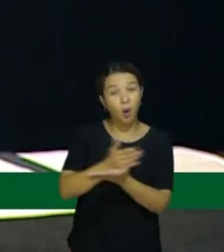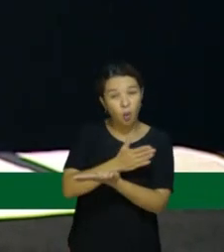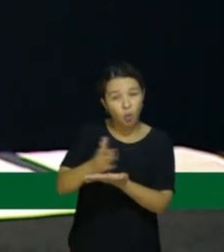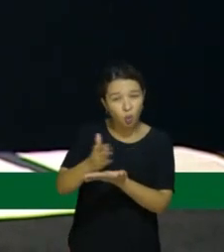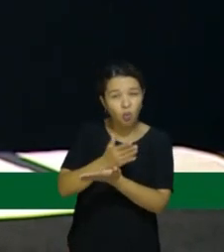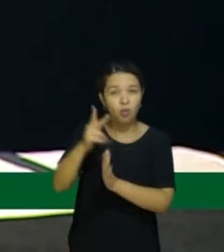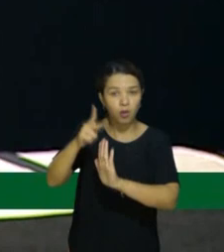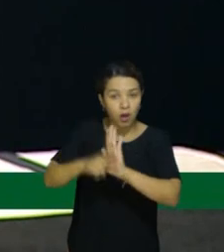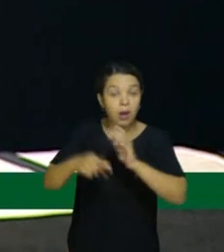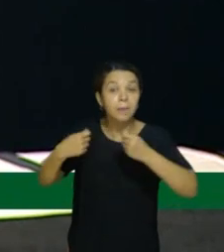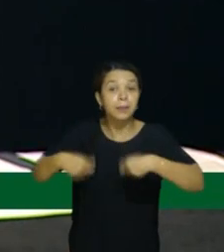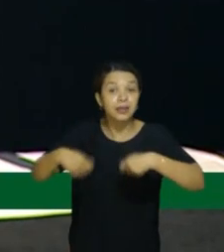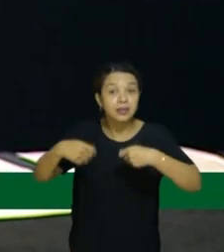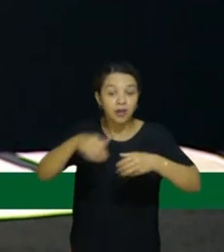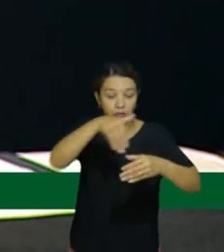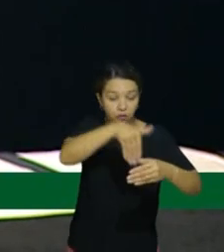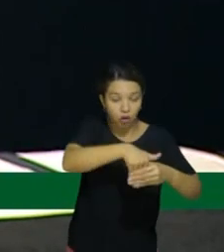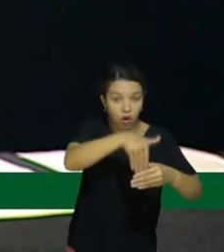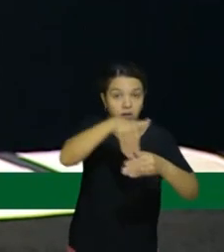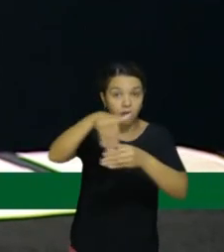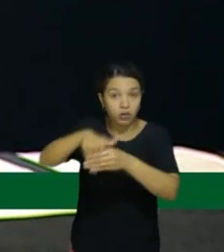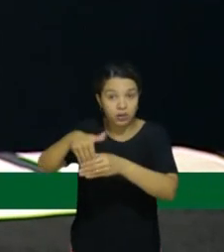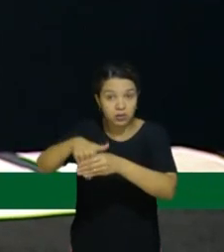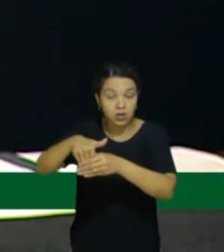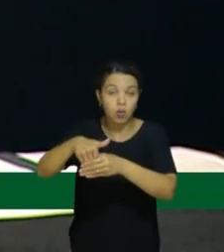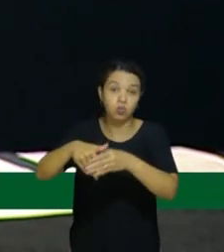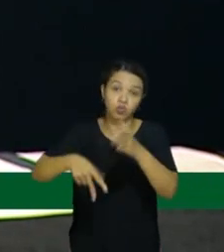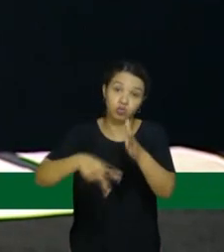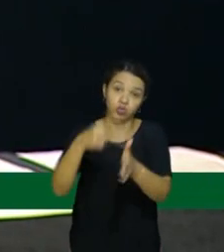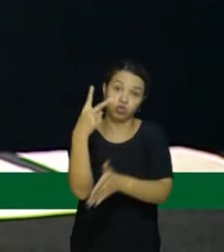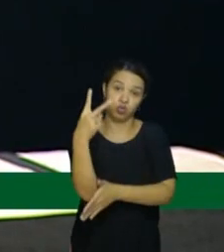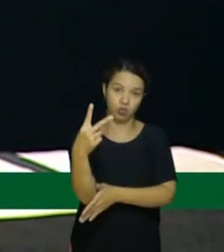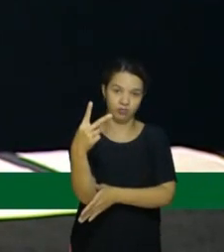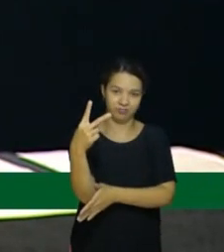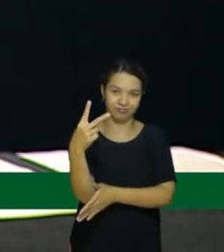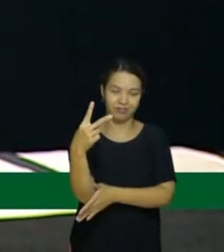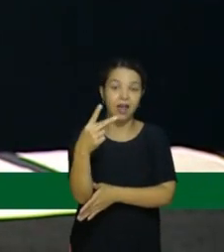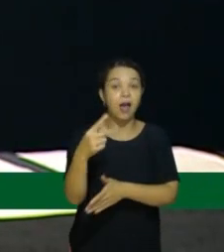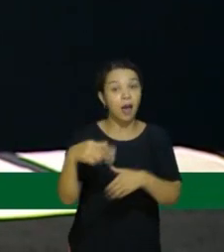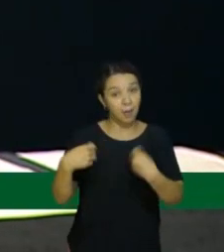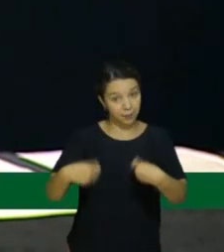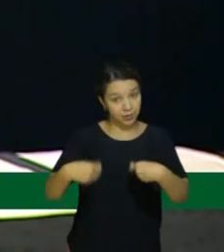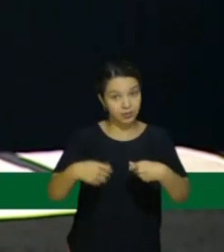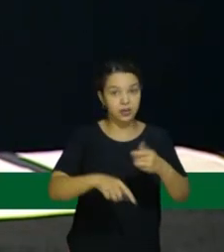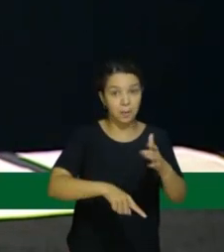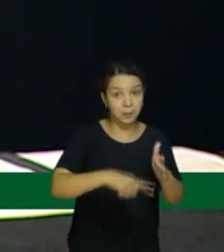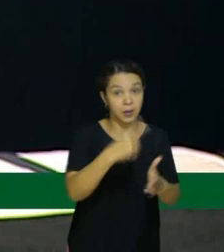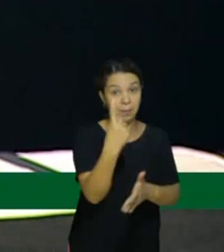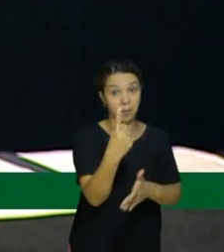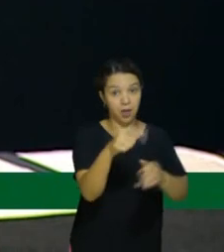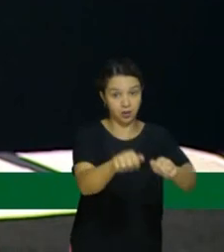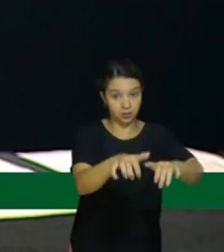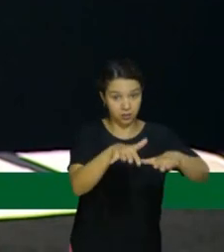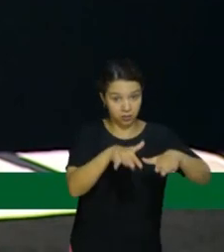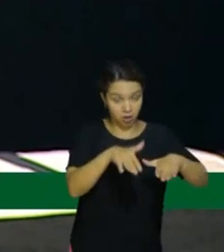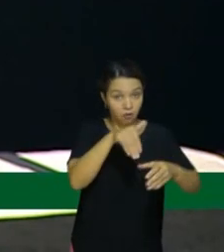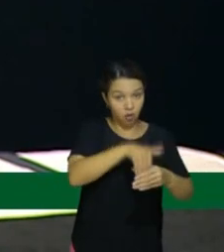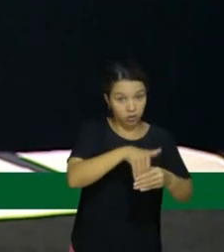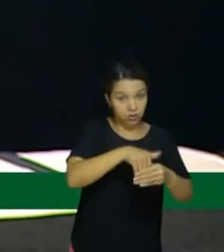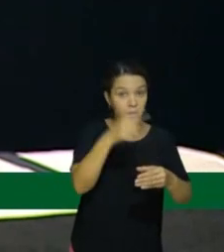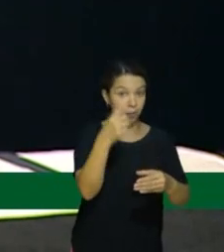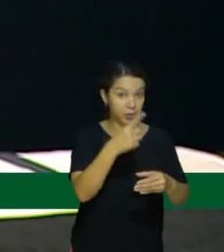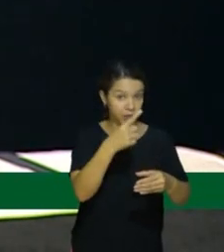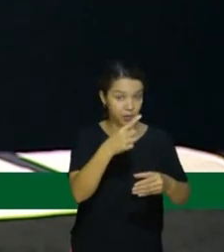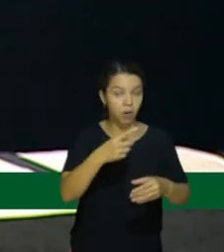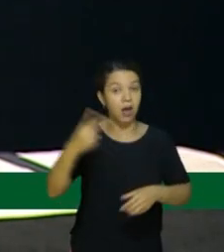três sessões a primeira sessão é para a votação do primeiro turno a segunda sessão para a realização do